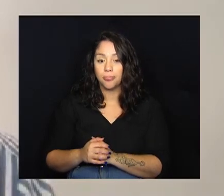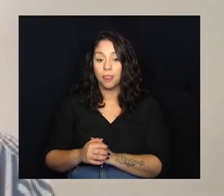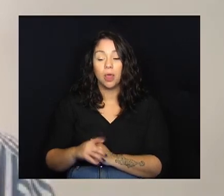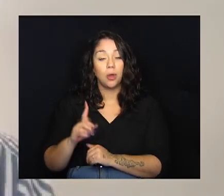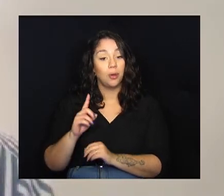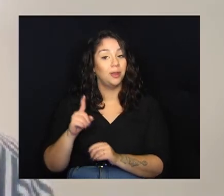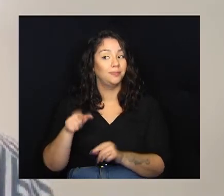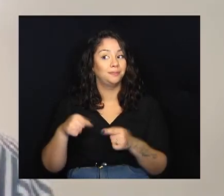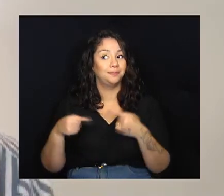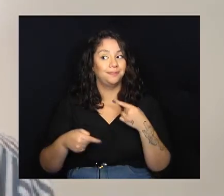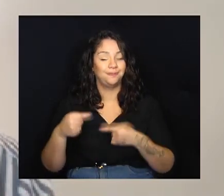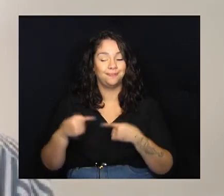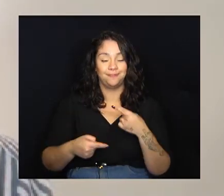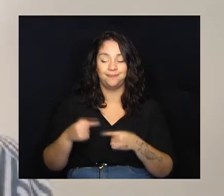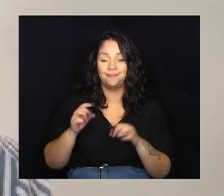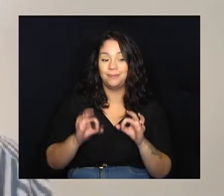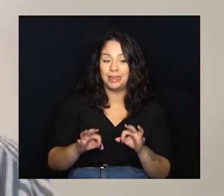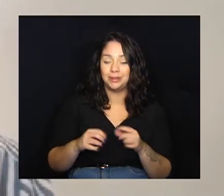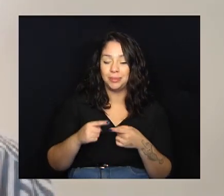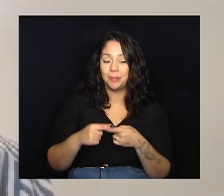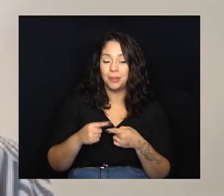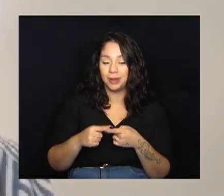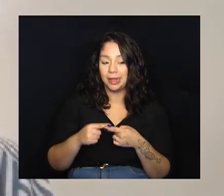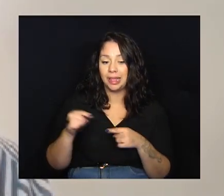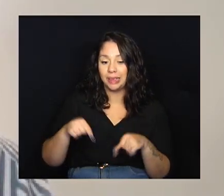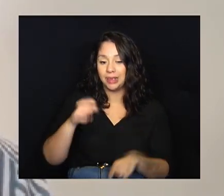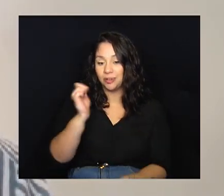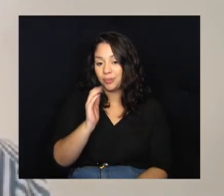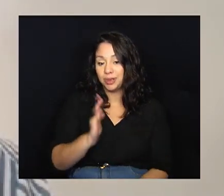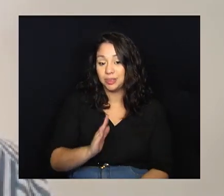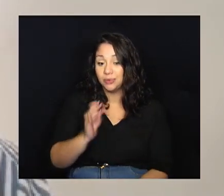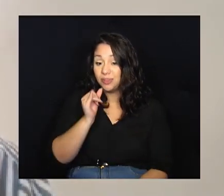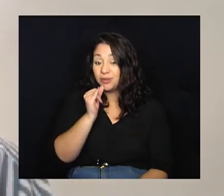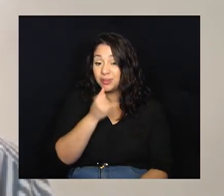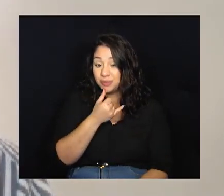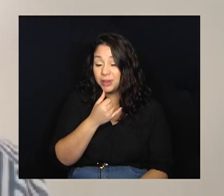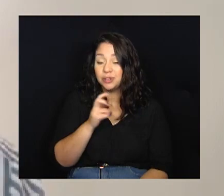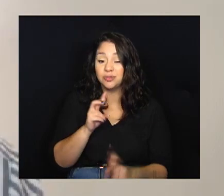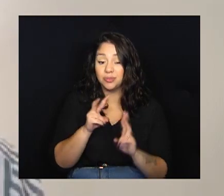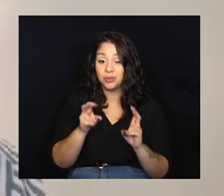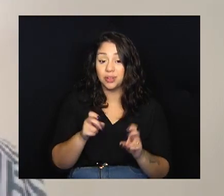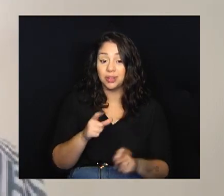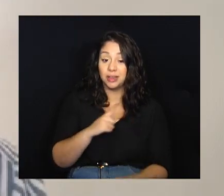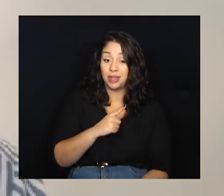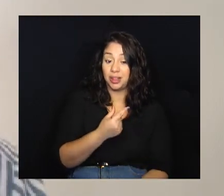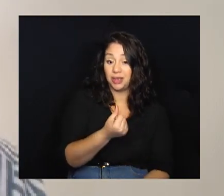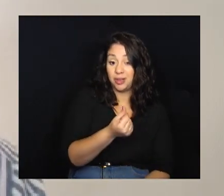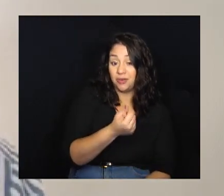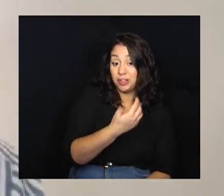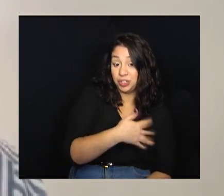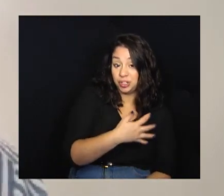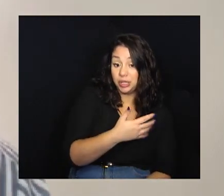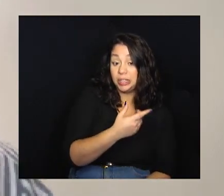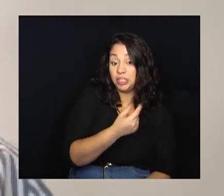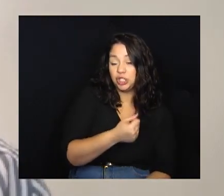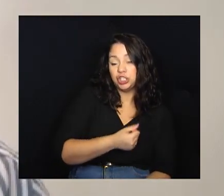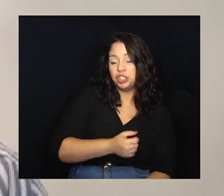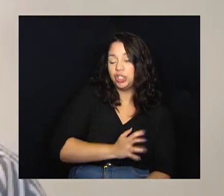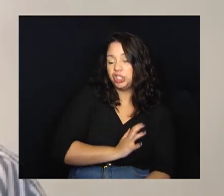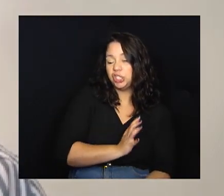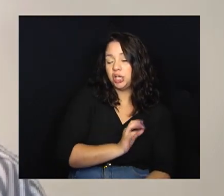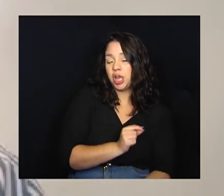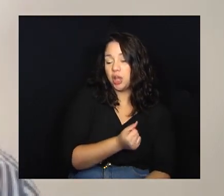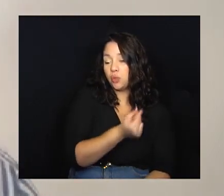é porque no Brasil infelizmente é aquela questão quem tem dinheiro tem acesso a tudo então sim hoje